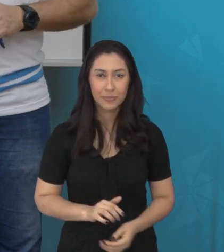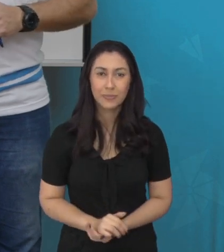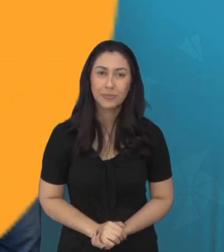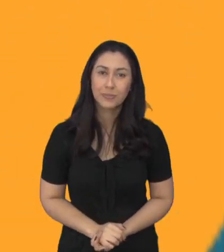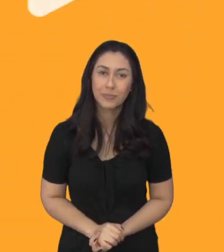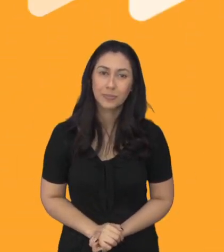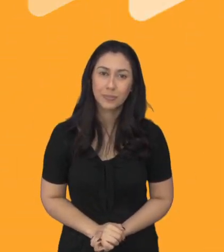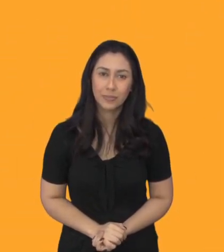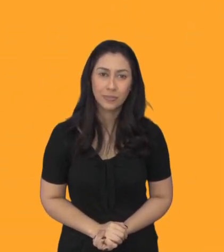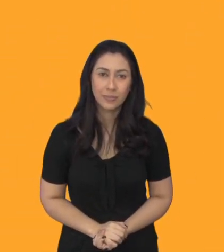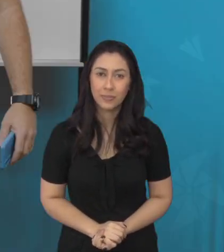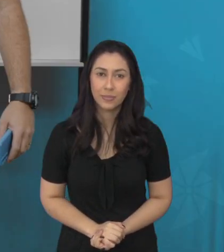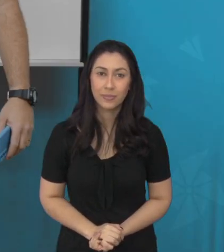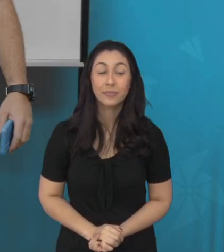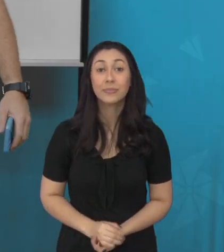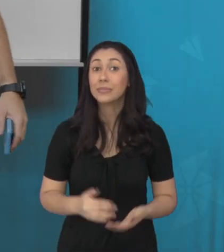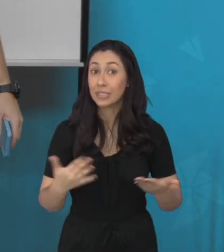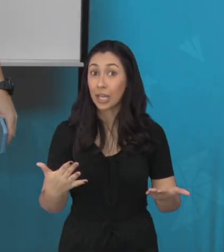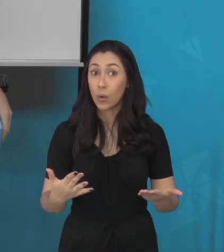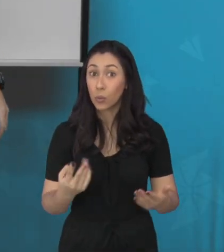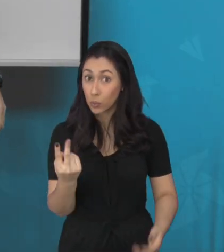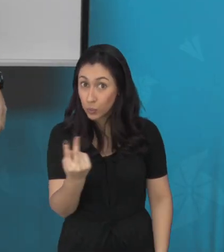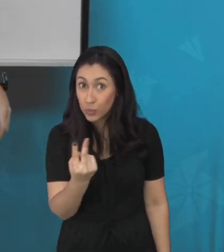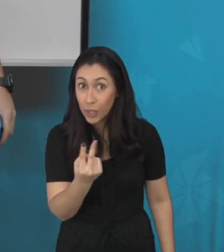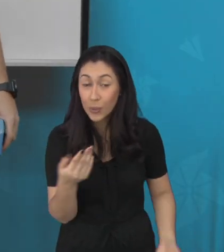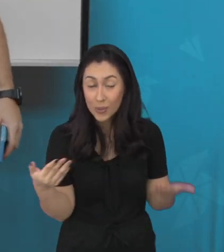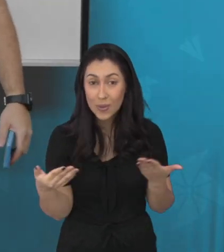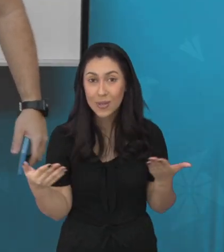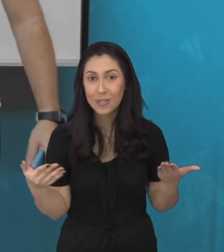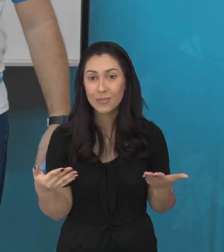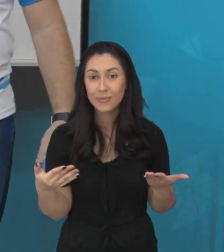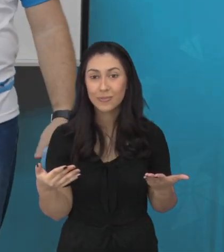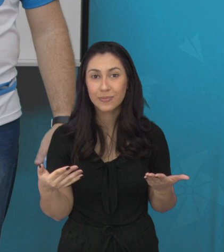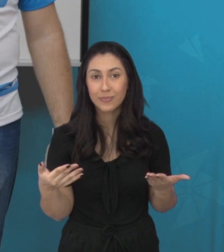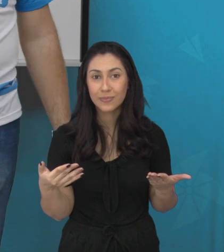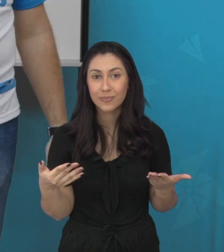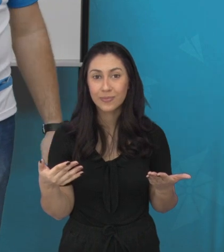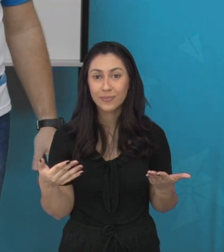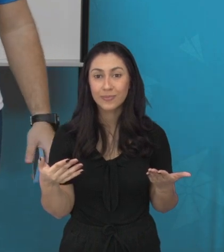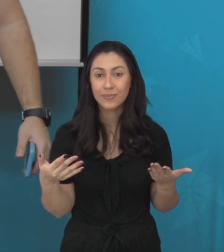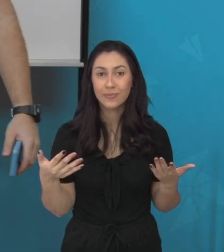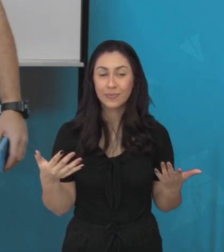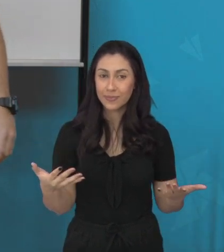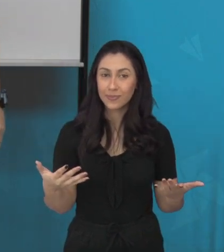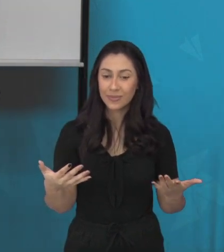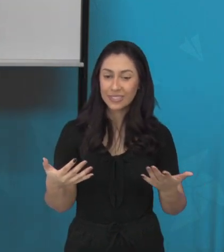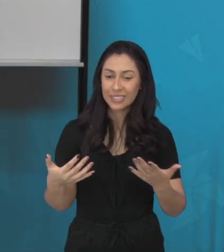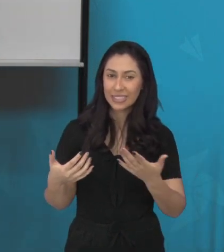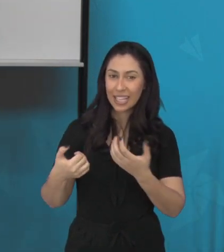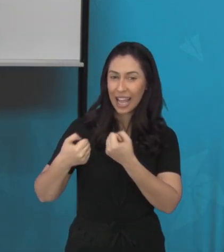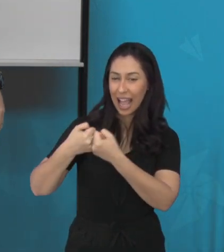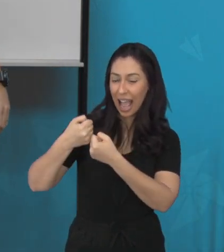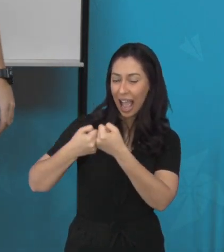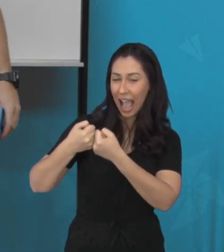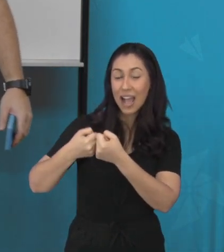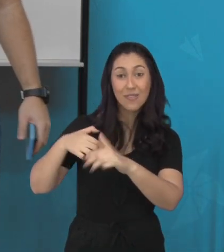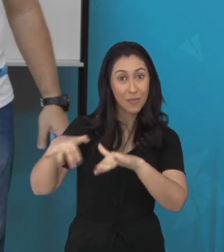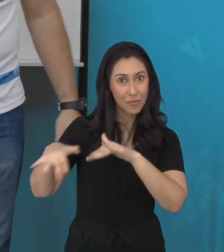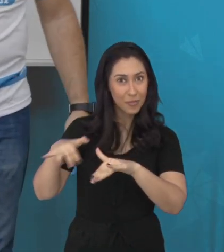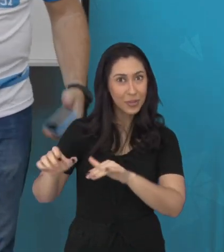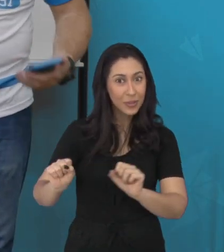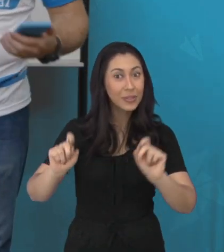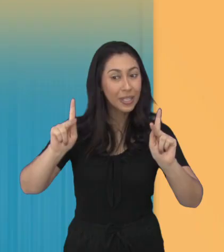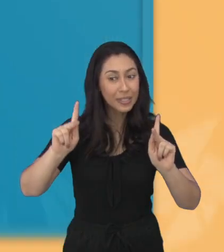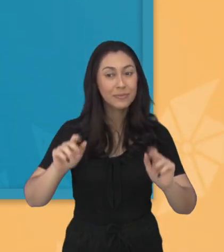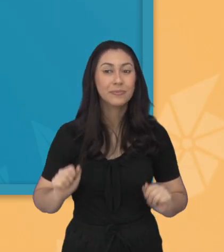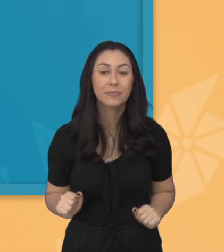mais. Fala, pessoal, vamos lá para a segunda questão de atrito cinético.